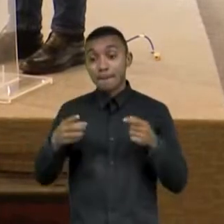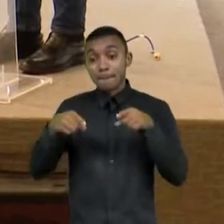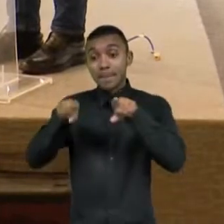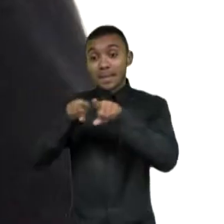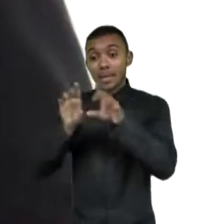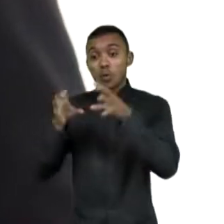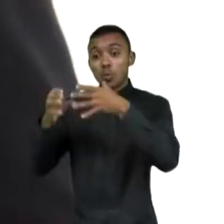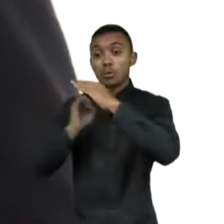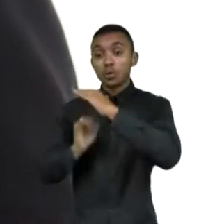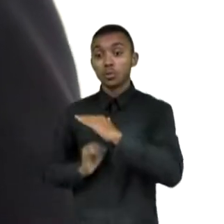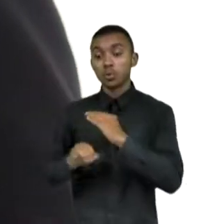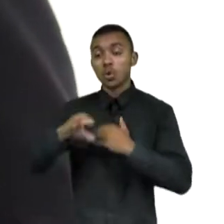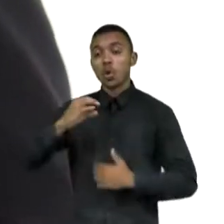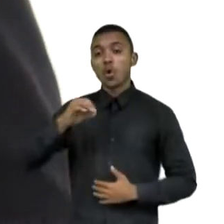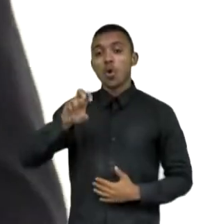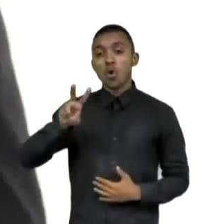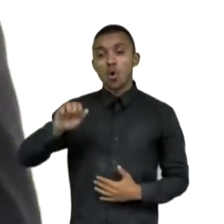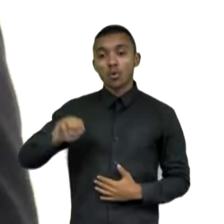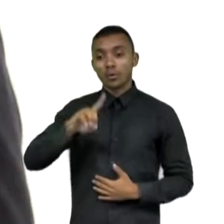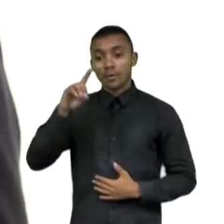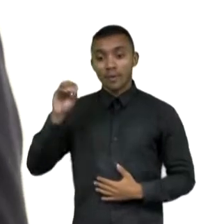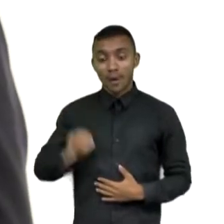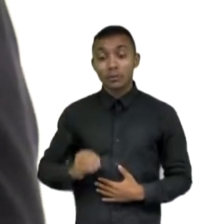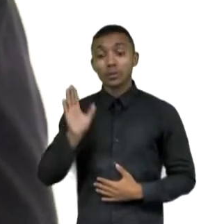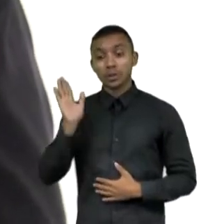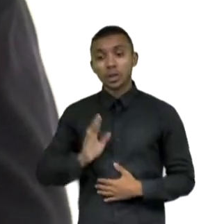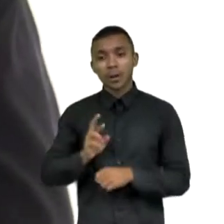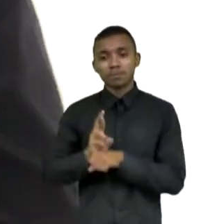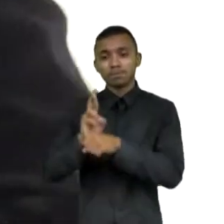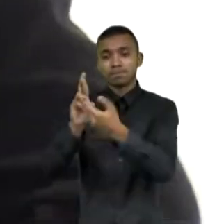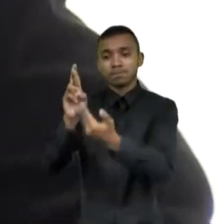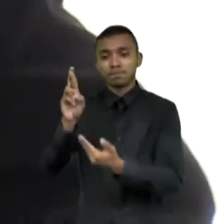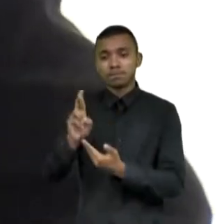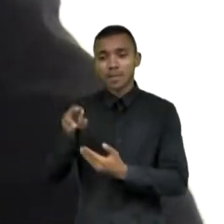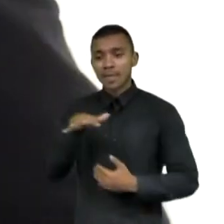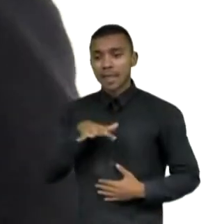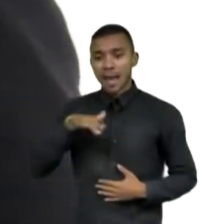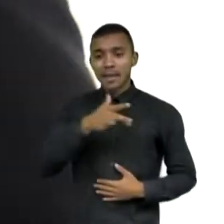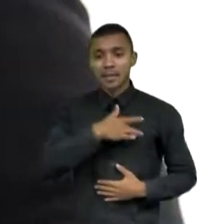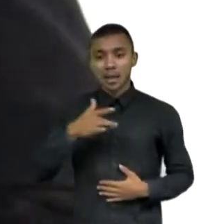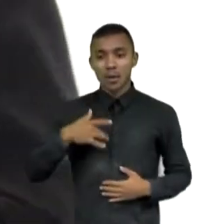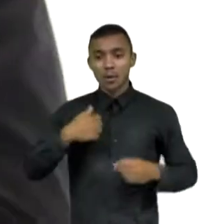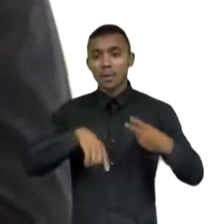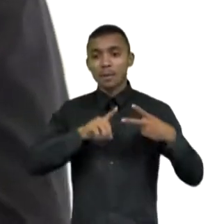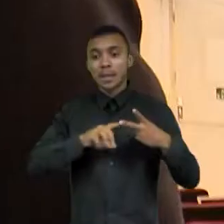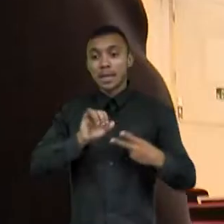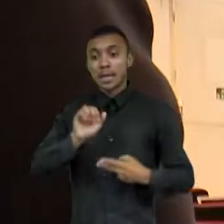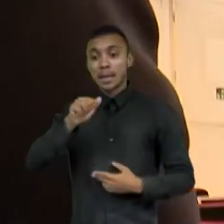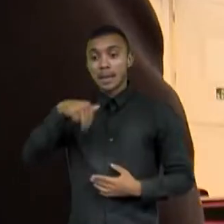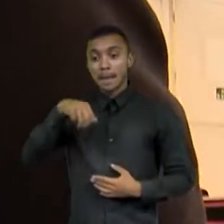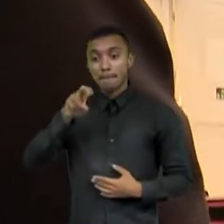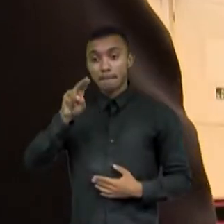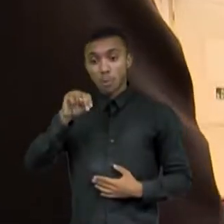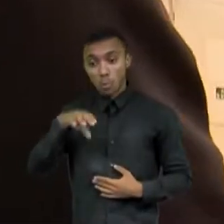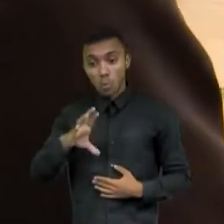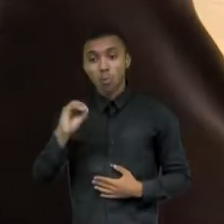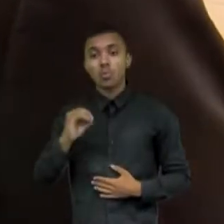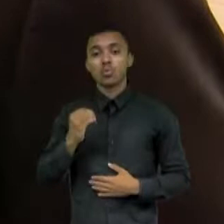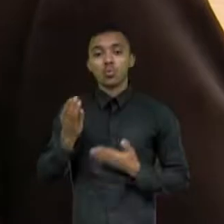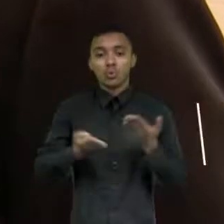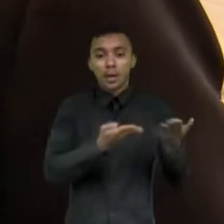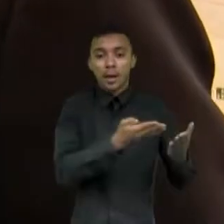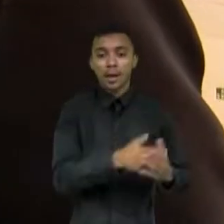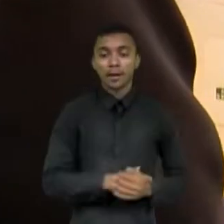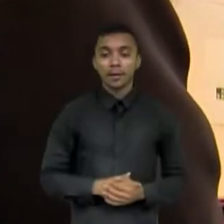Oswaldo Cruz, referência em pesquisas nas áreas de imunologia e imunoterapia. Nós já estamos aqui